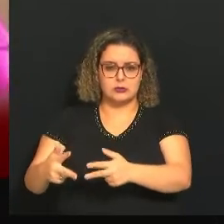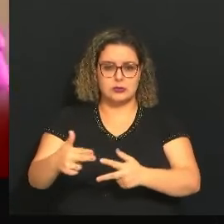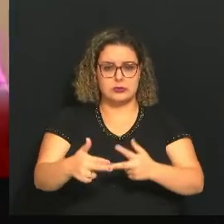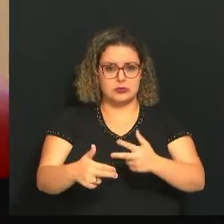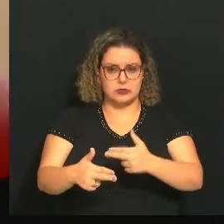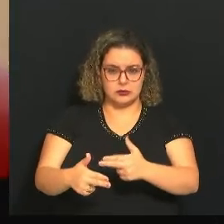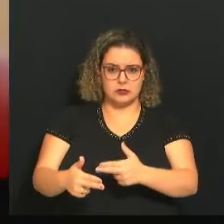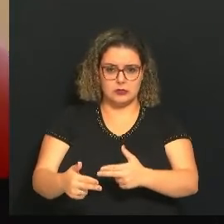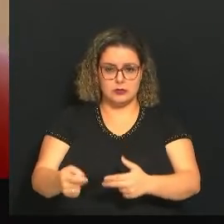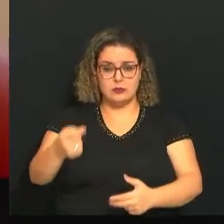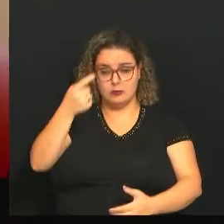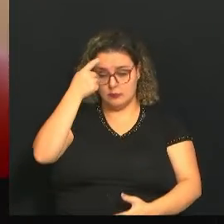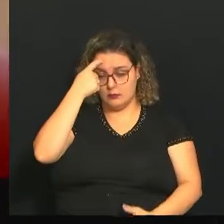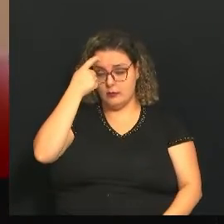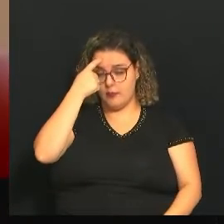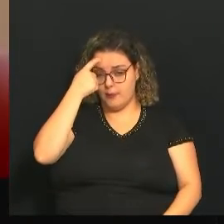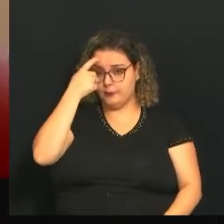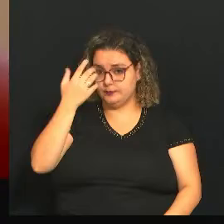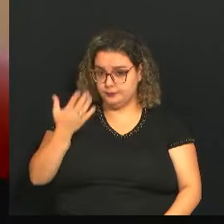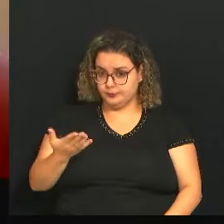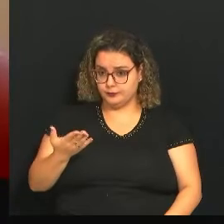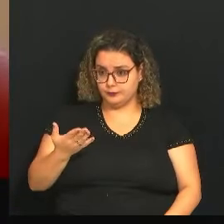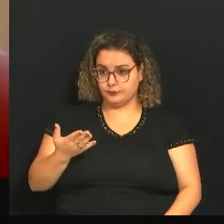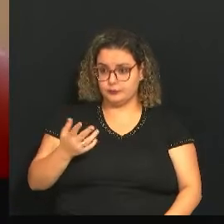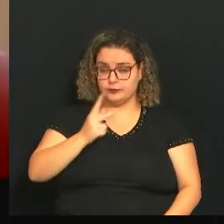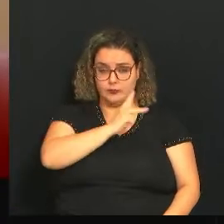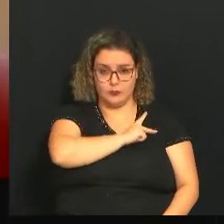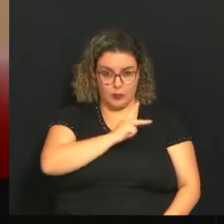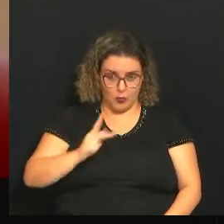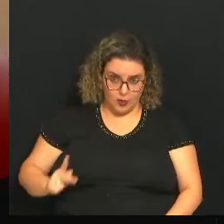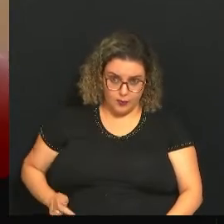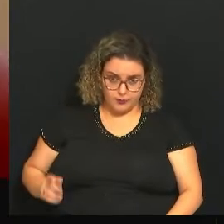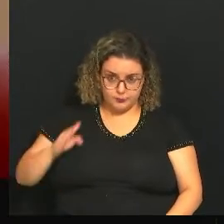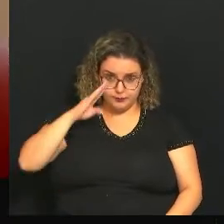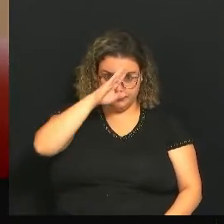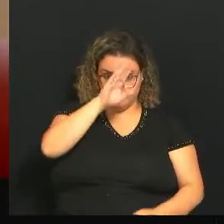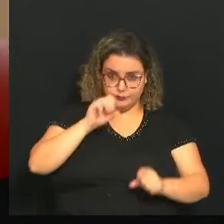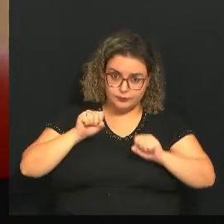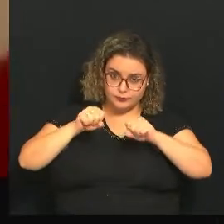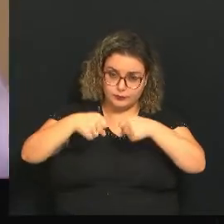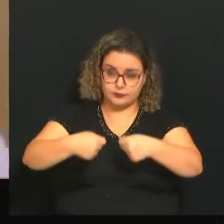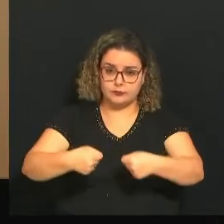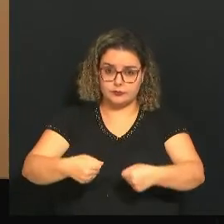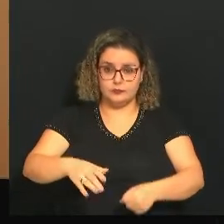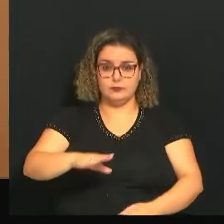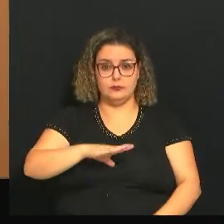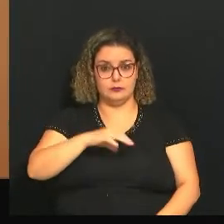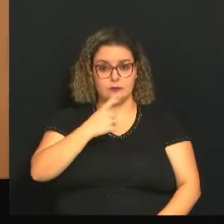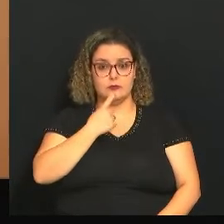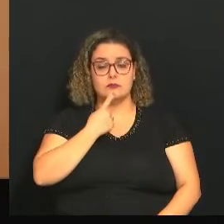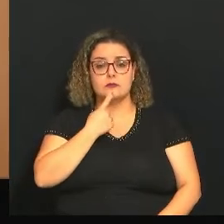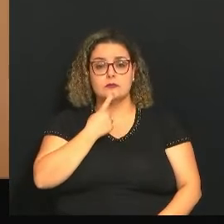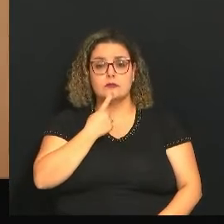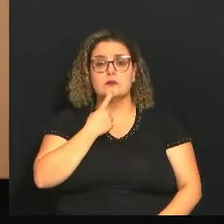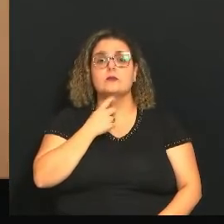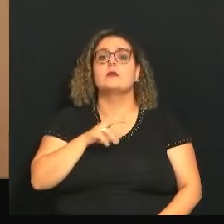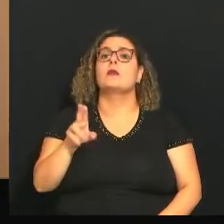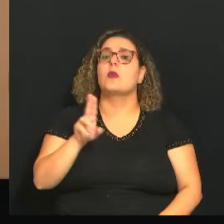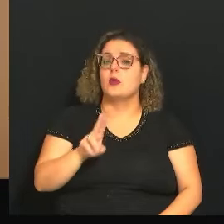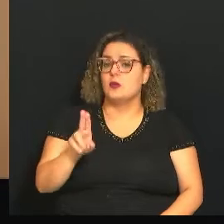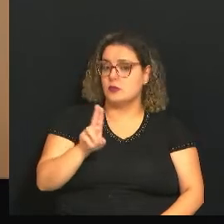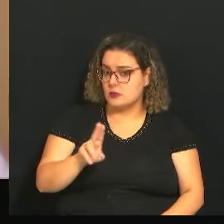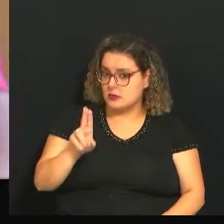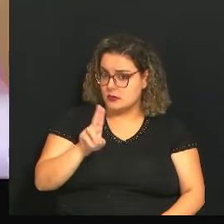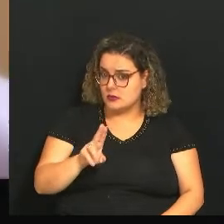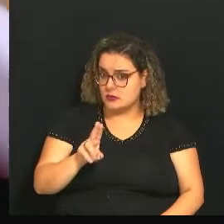ter isso na cabeça, que o Bolsonaro defende e que também a Prefeitura de Campinas implementa. Porque se